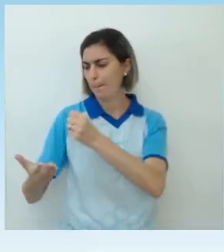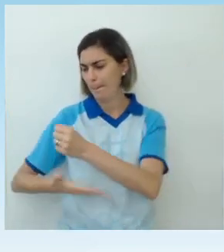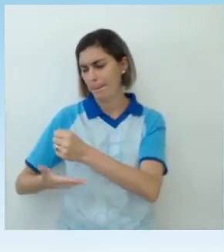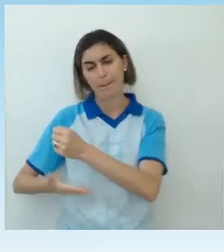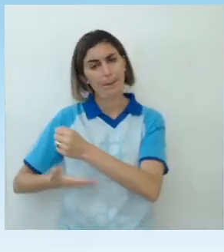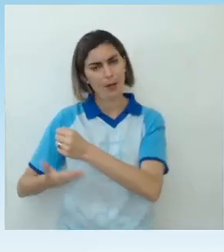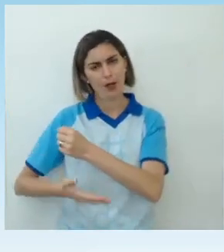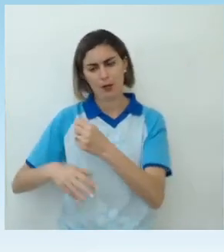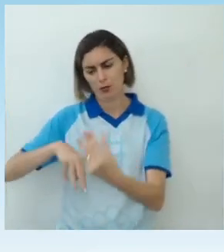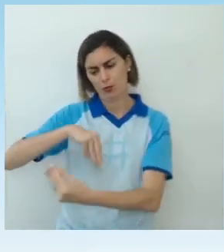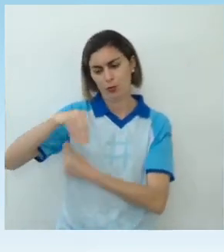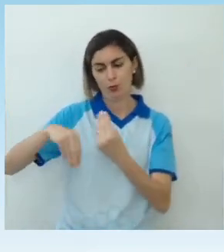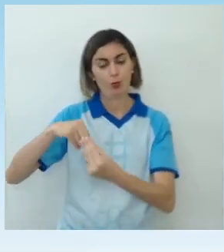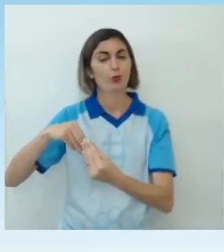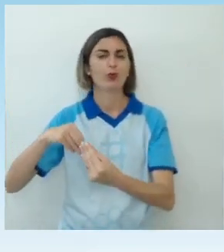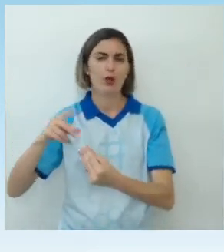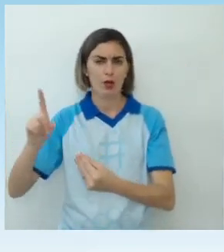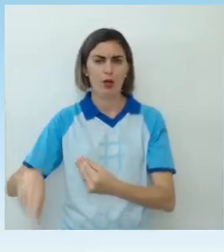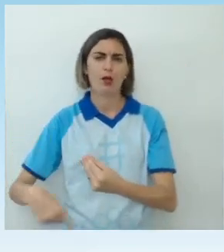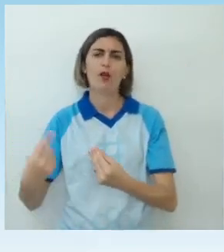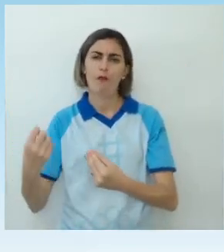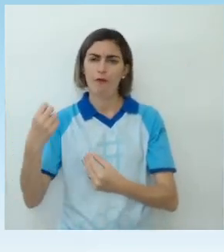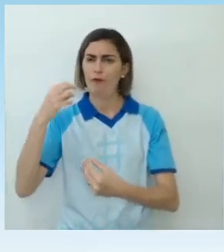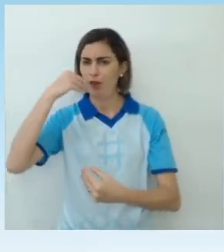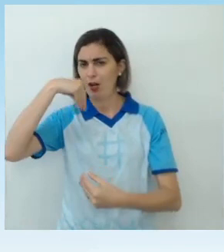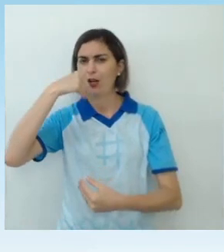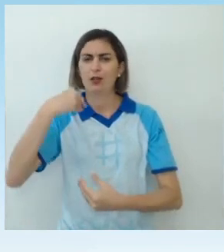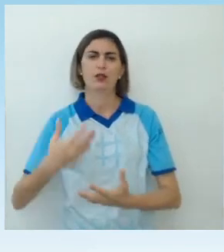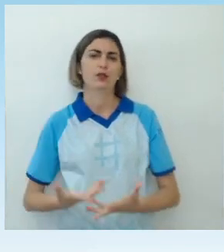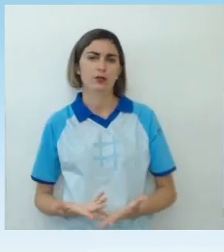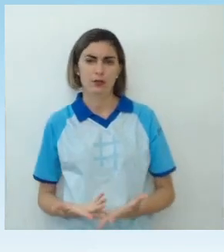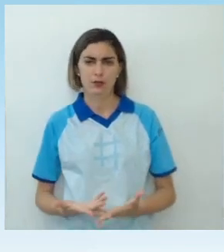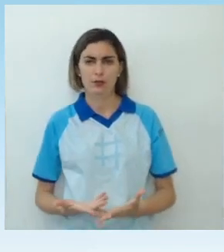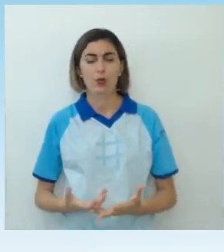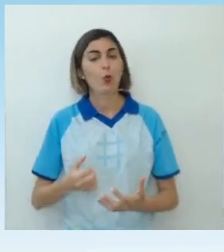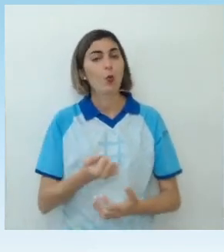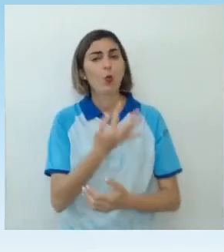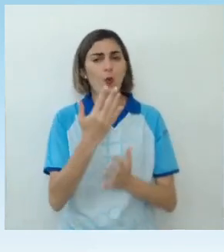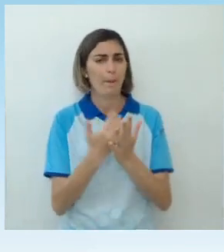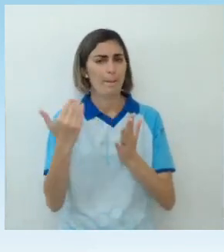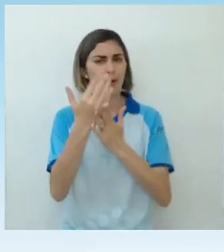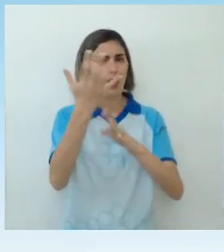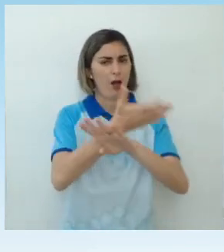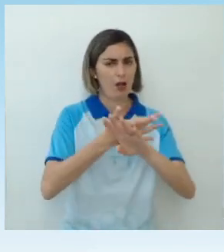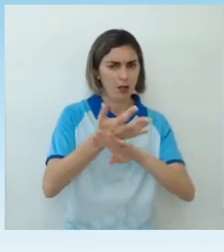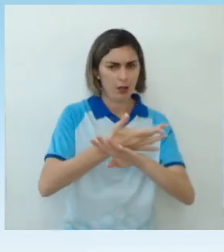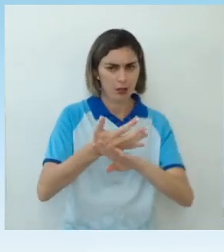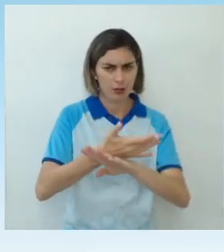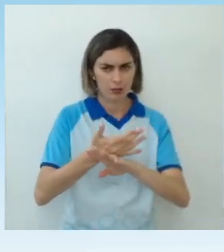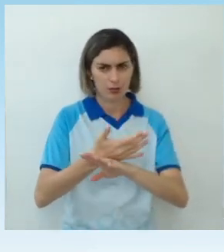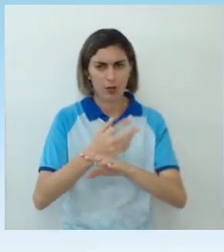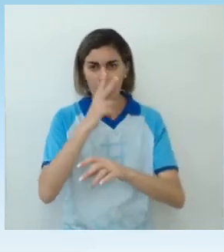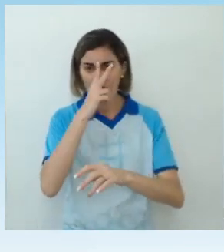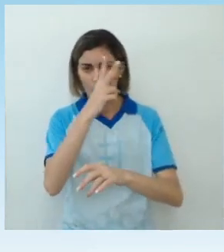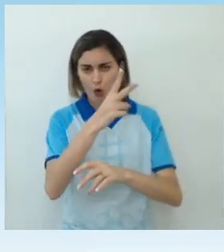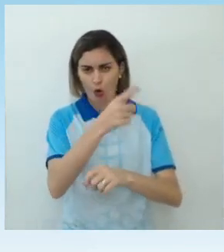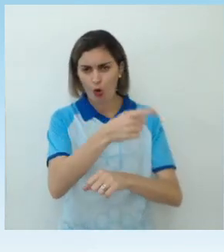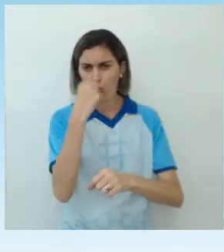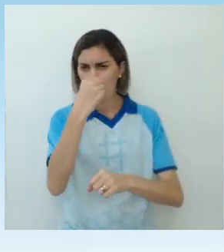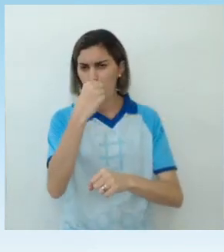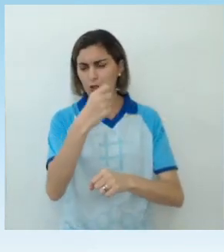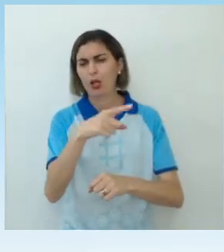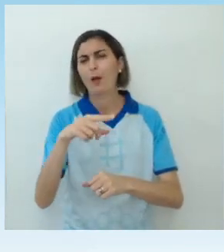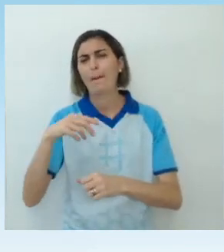base conjugada em que ele vai se transformar é fraca. Quanto mais forte for o